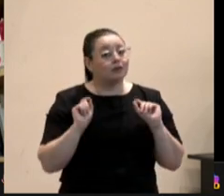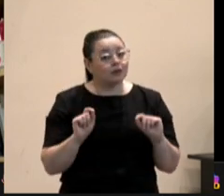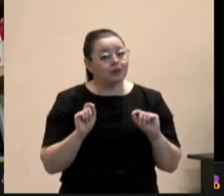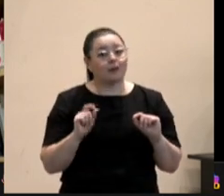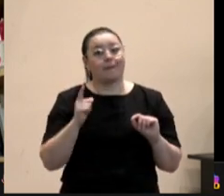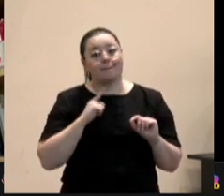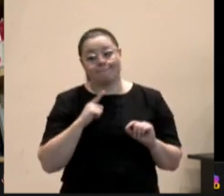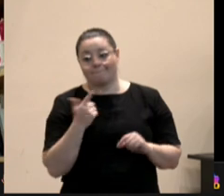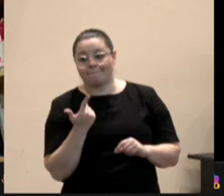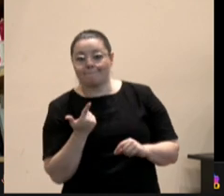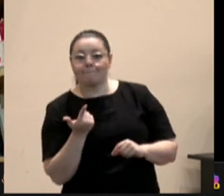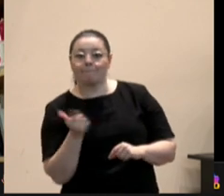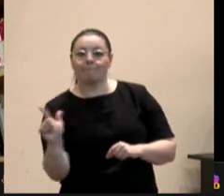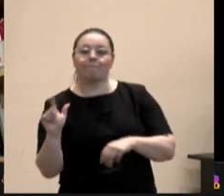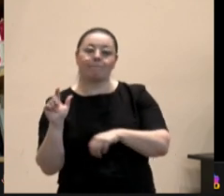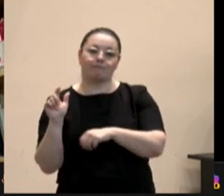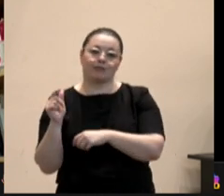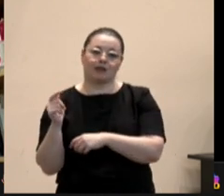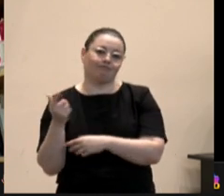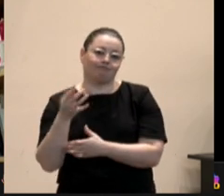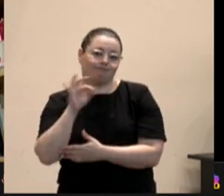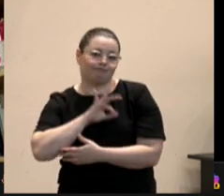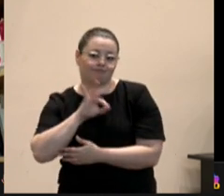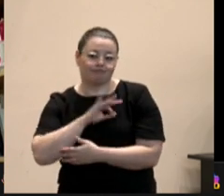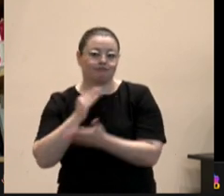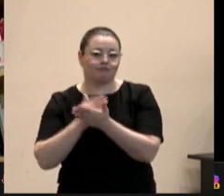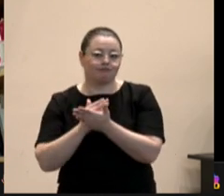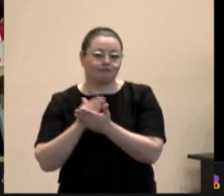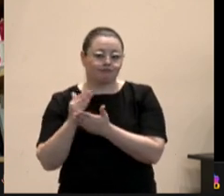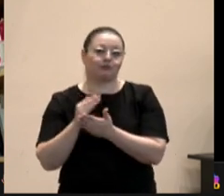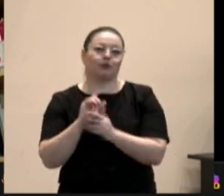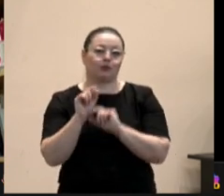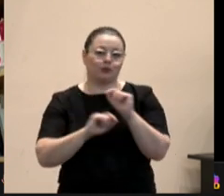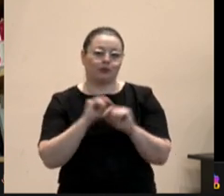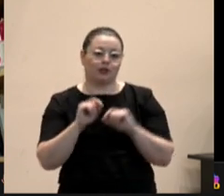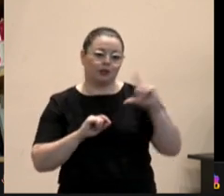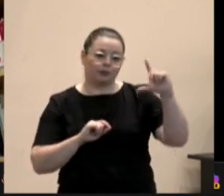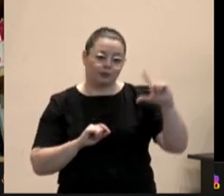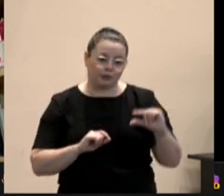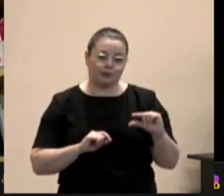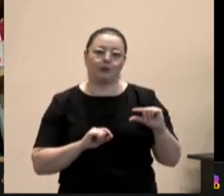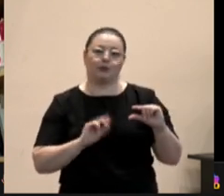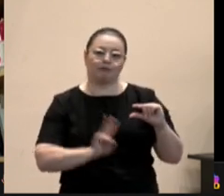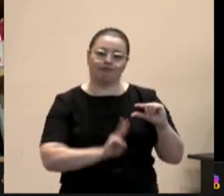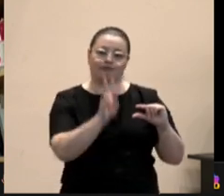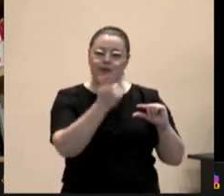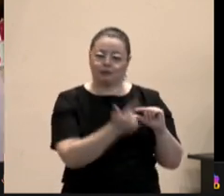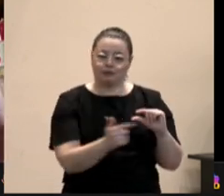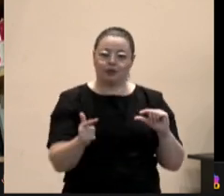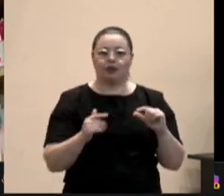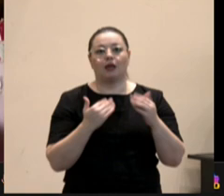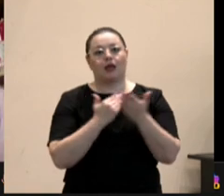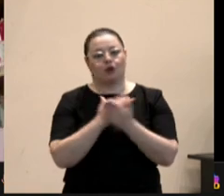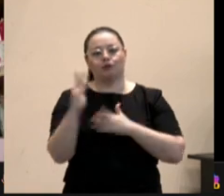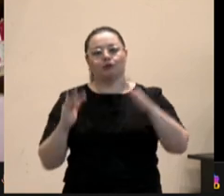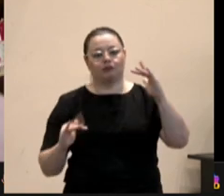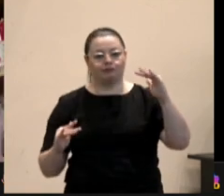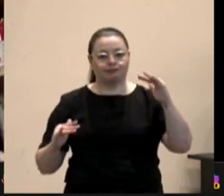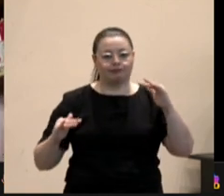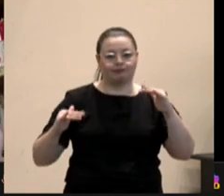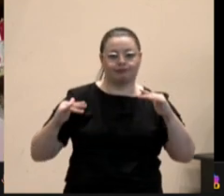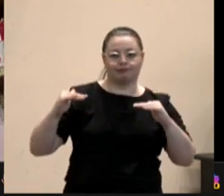outras carreiras começaram a ter a sua remuneração rebaixada, desvalorizadas, e com isso, como é